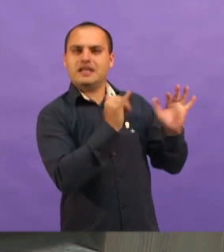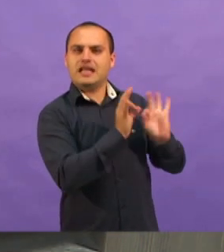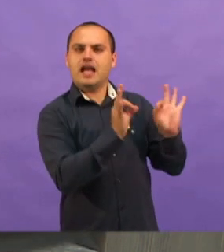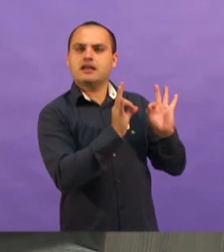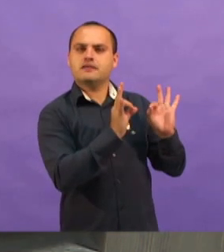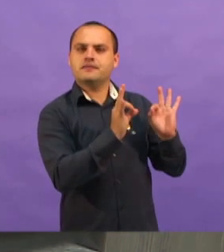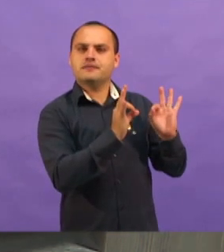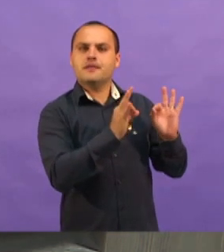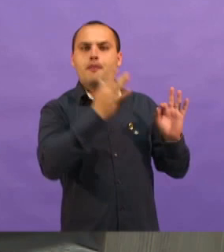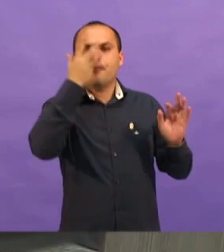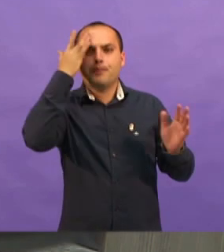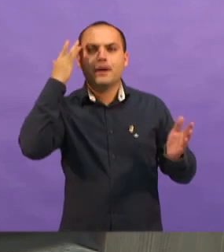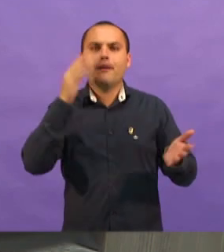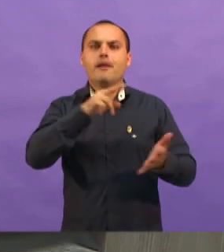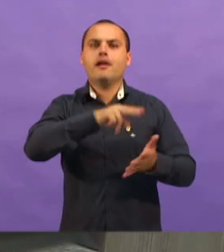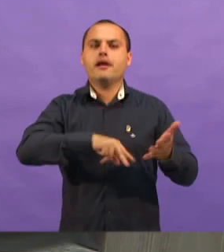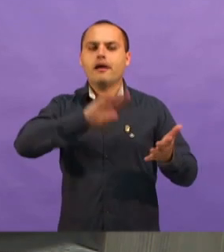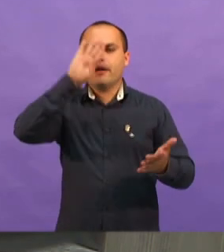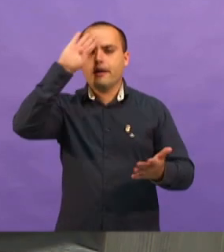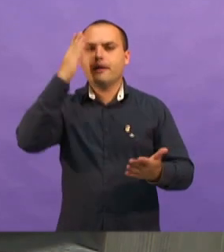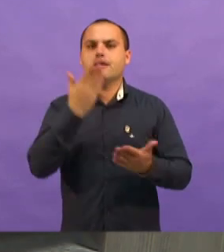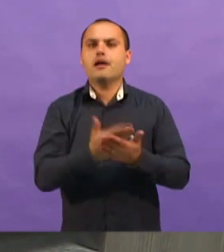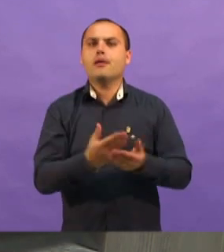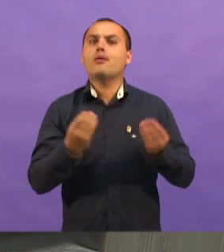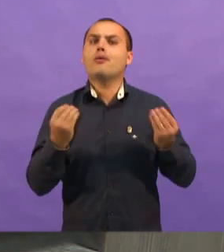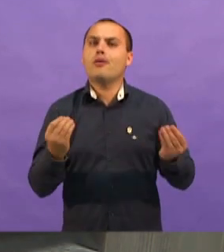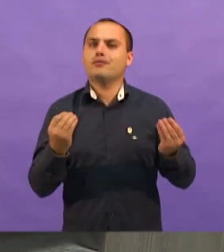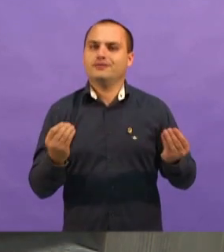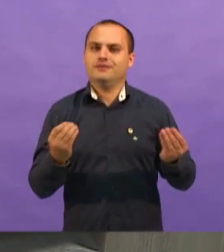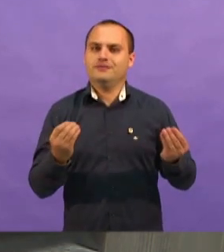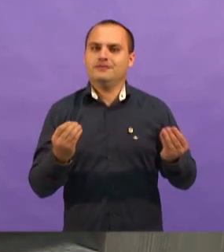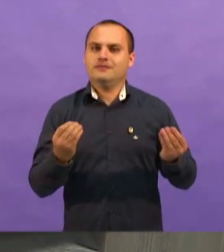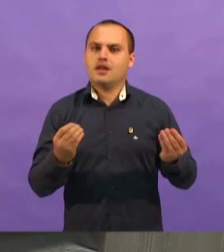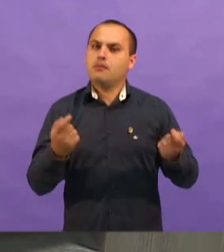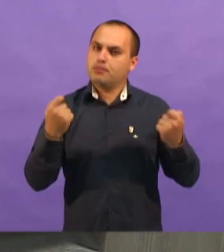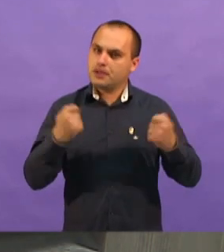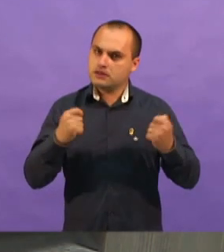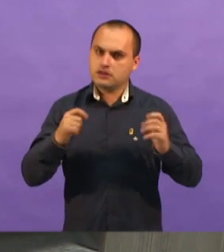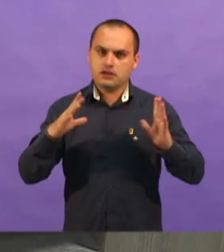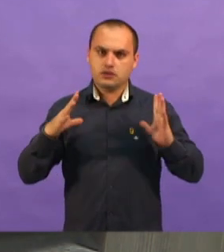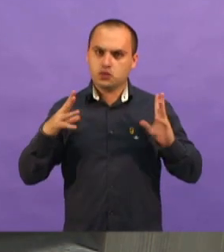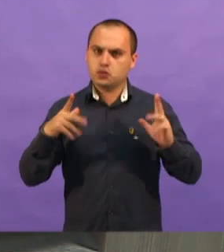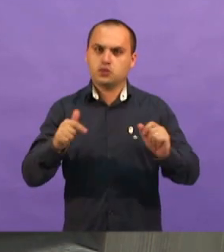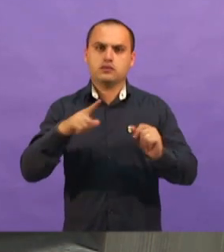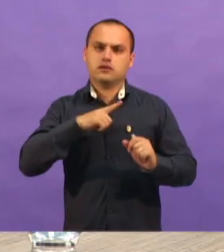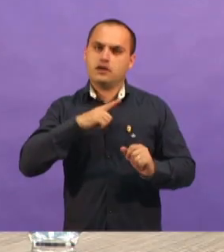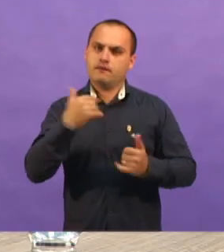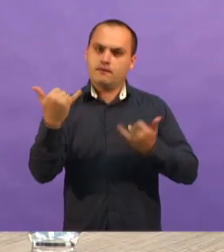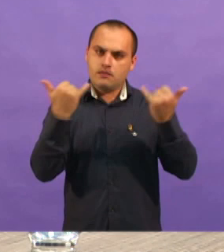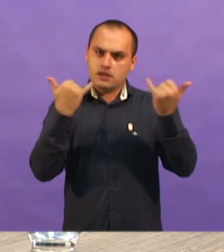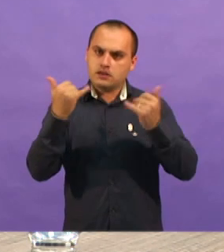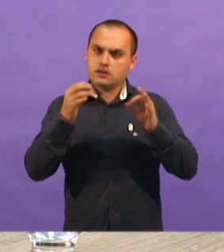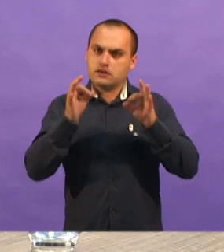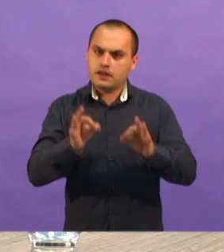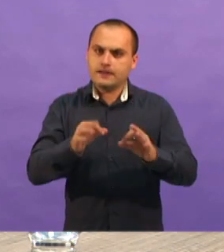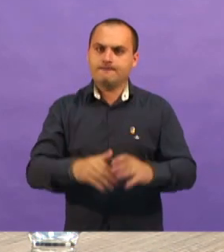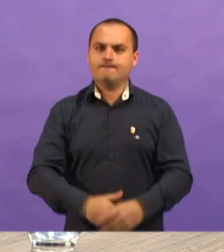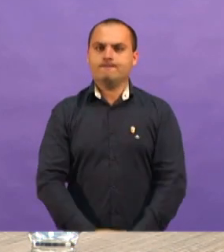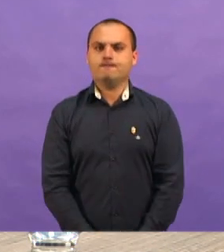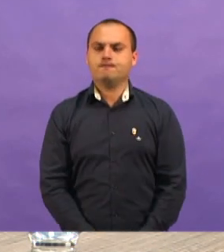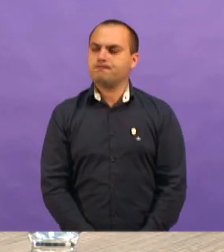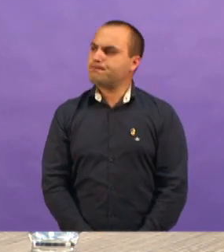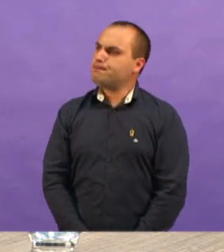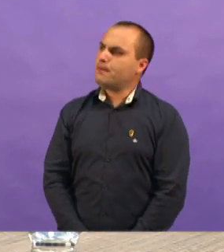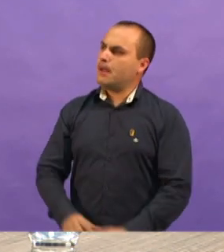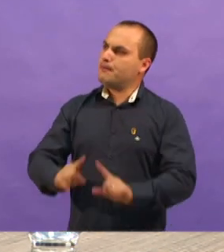informação? Precisa da referência de fonte e a fonte e a fonte historiográfica. Rogério, a escolha desses